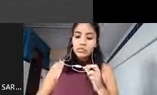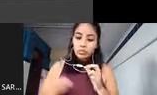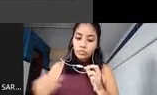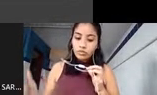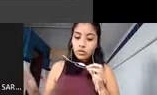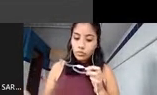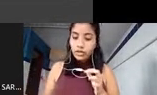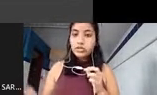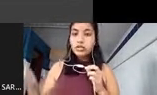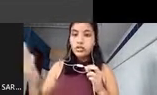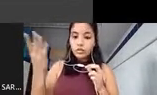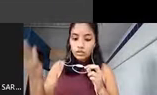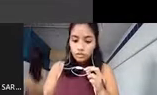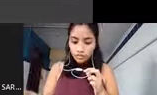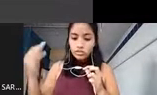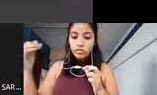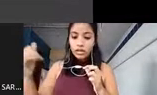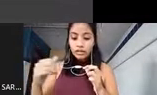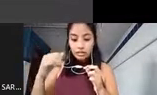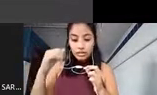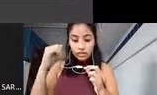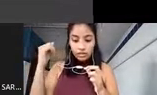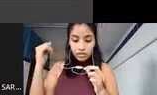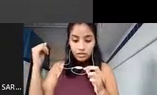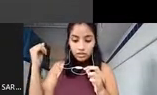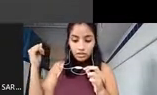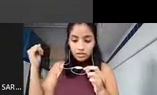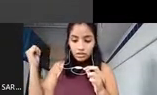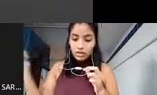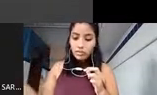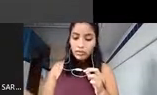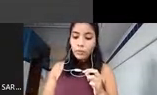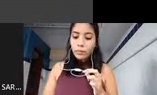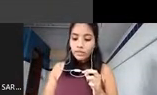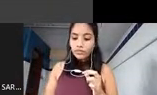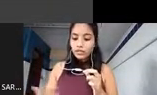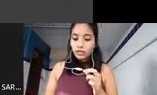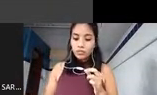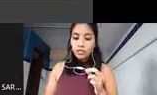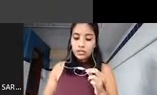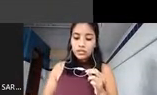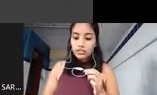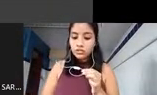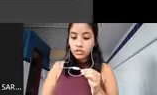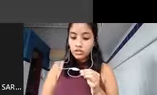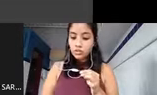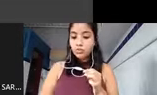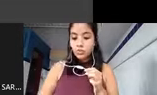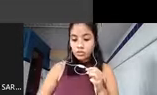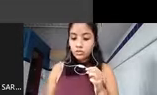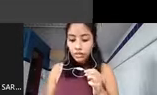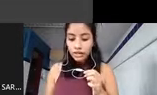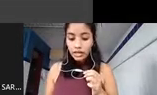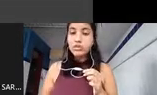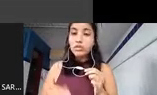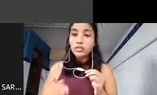os aglomerados subnormais, que, como pode ser visto, A maior parte do território belenense é constituído